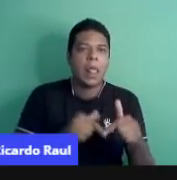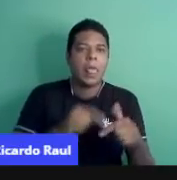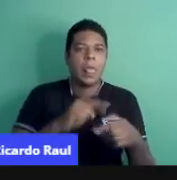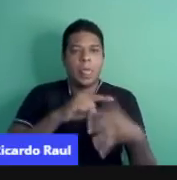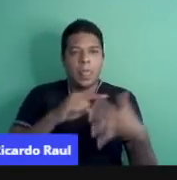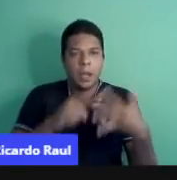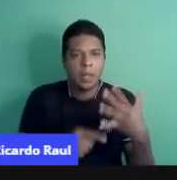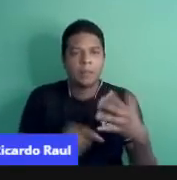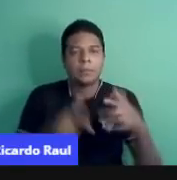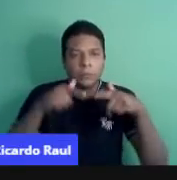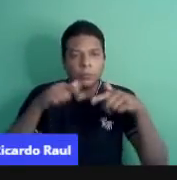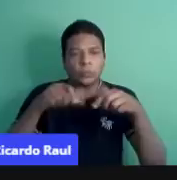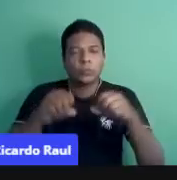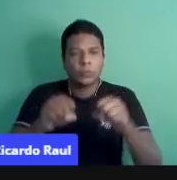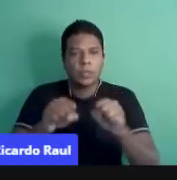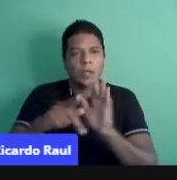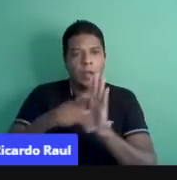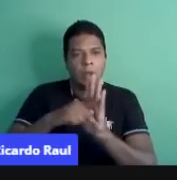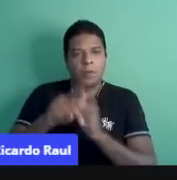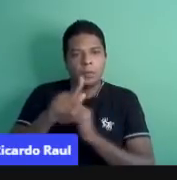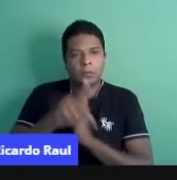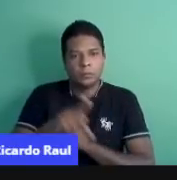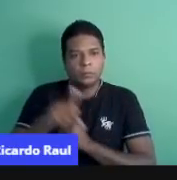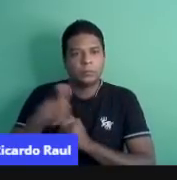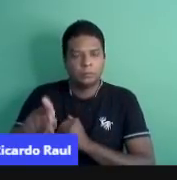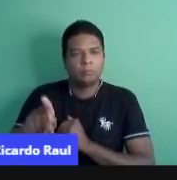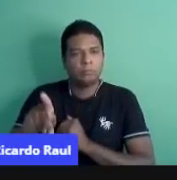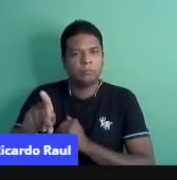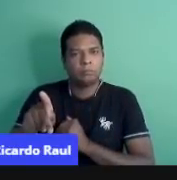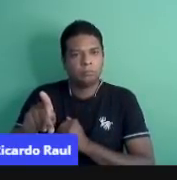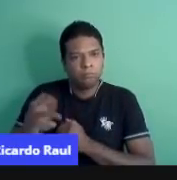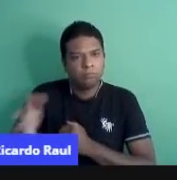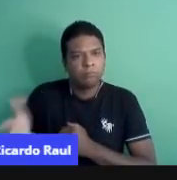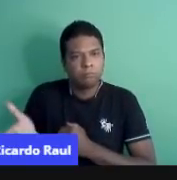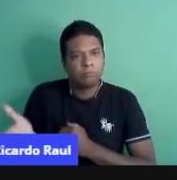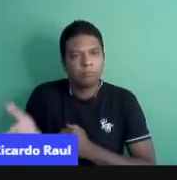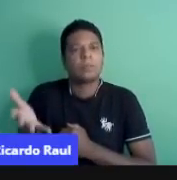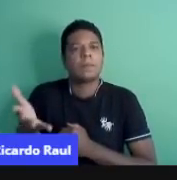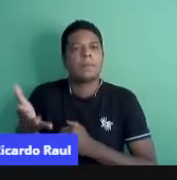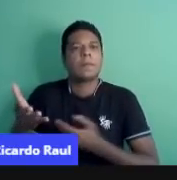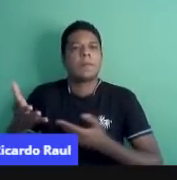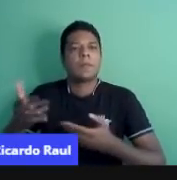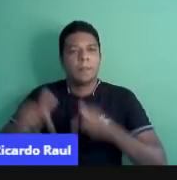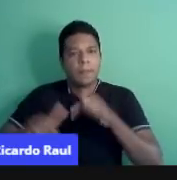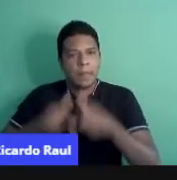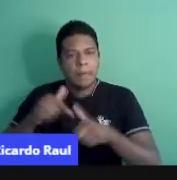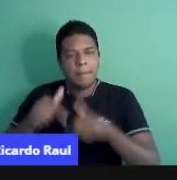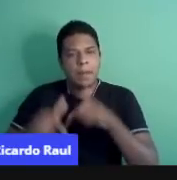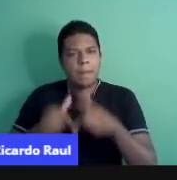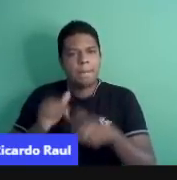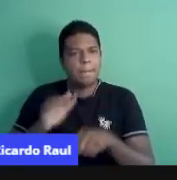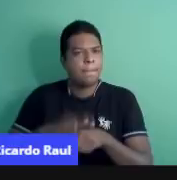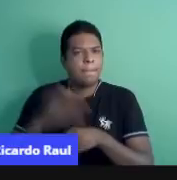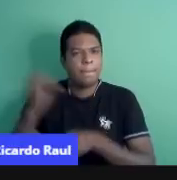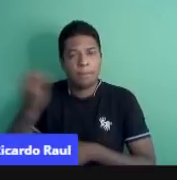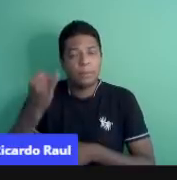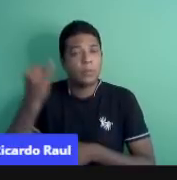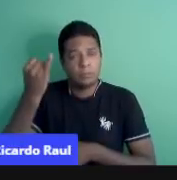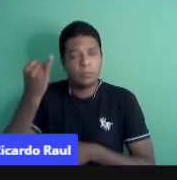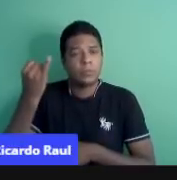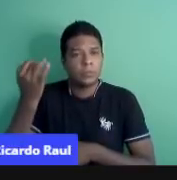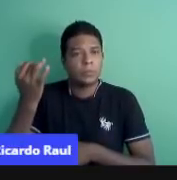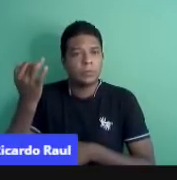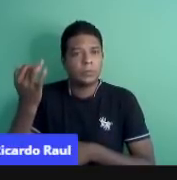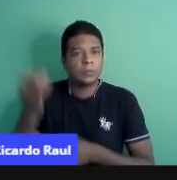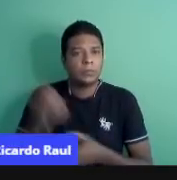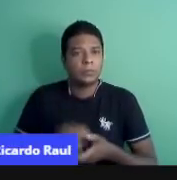específica do professor vai influenciar nessa forma de trabalhar. E mais importante que tudo